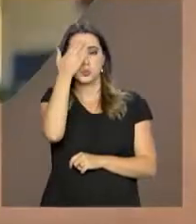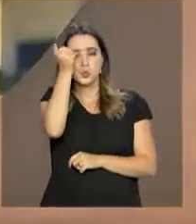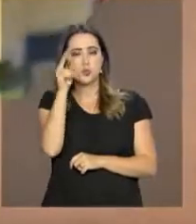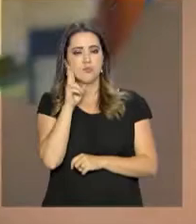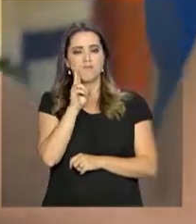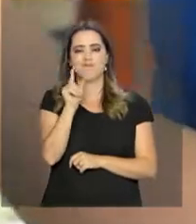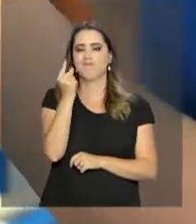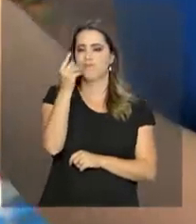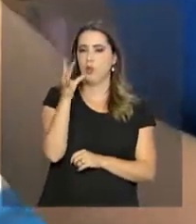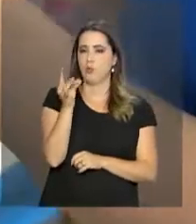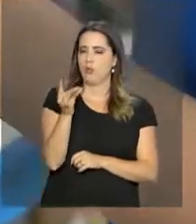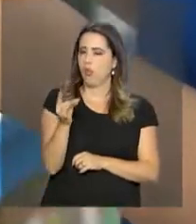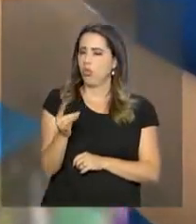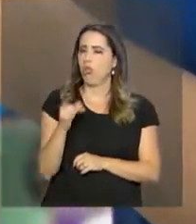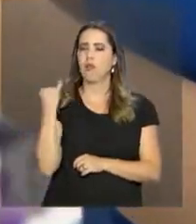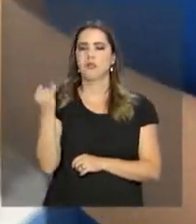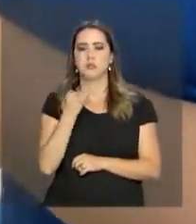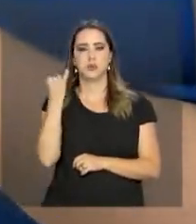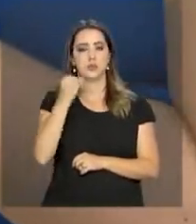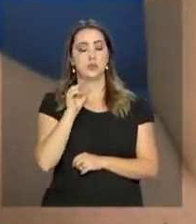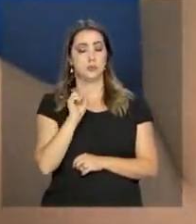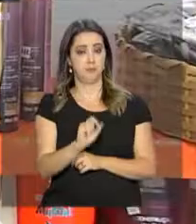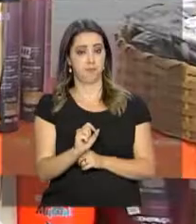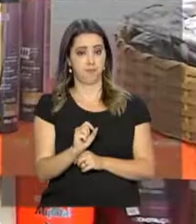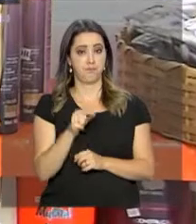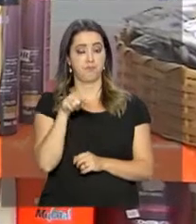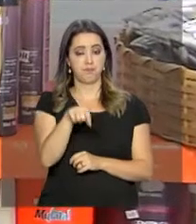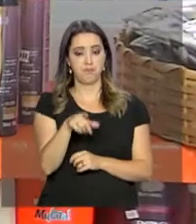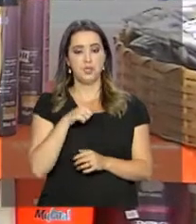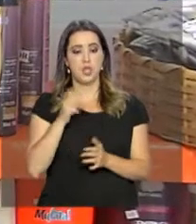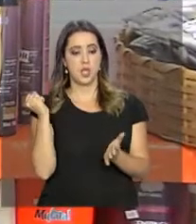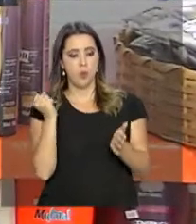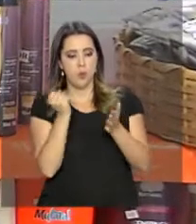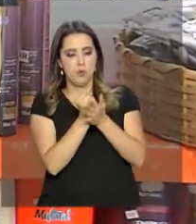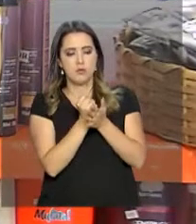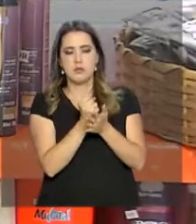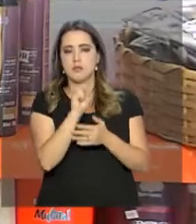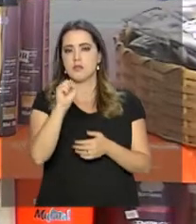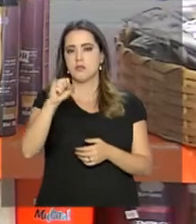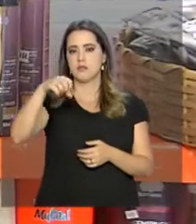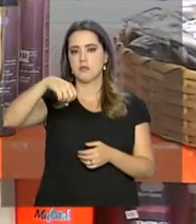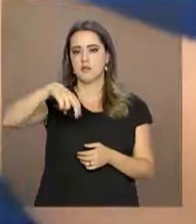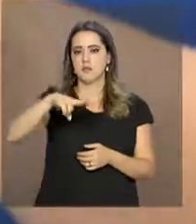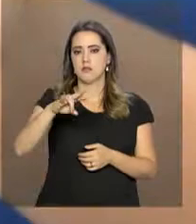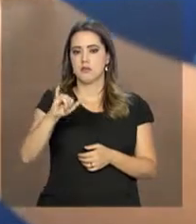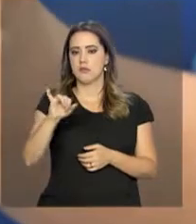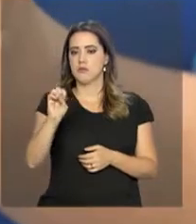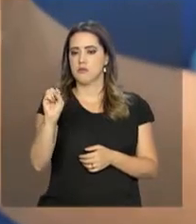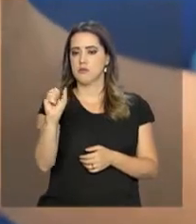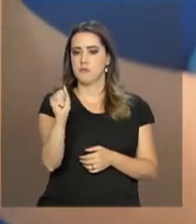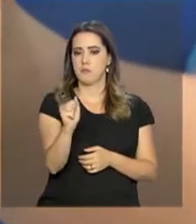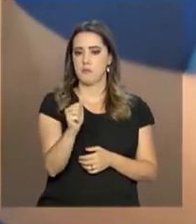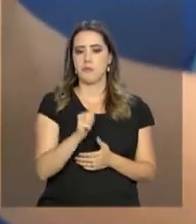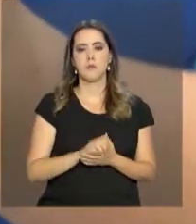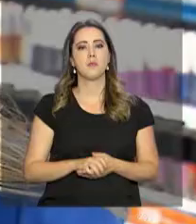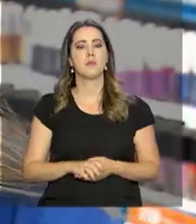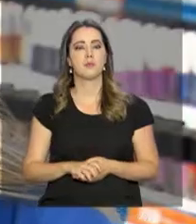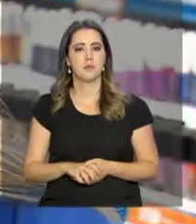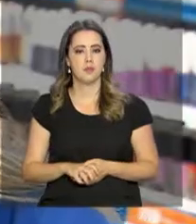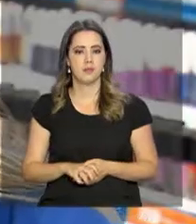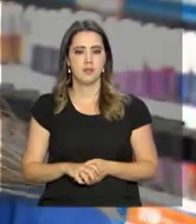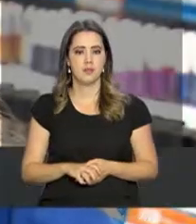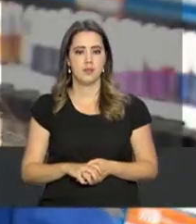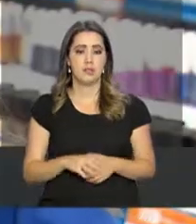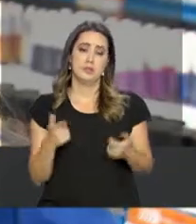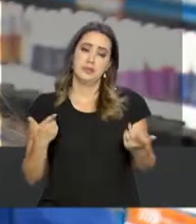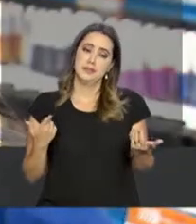num detalhe que é muito importante se o produto tem registro na agência nacional de vigilância sanitária tinha